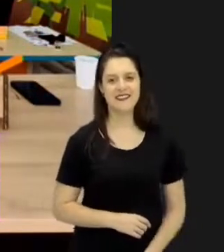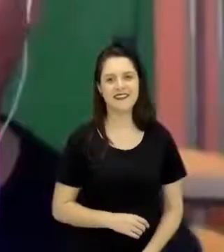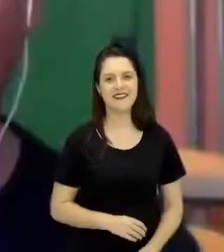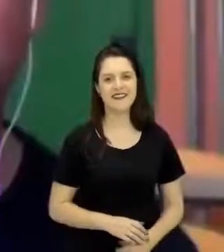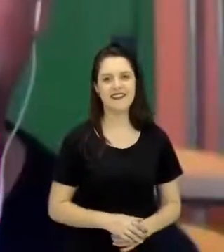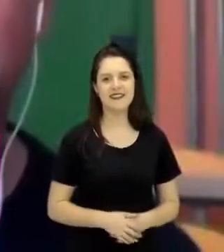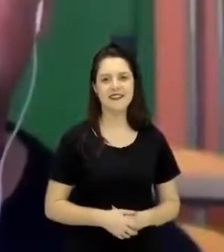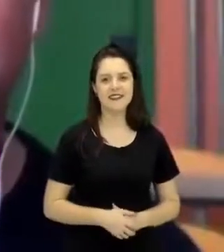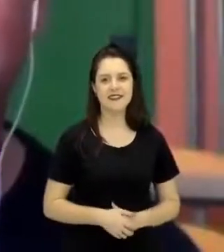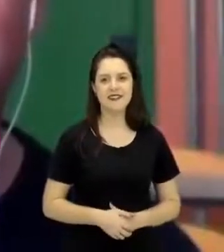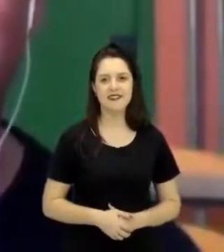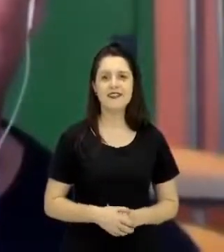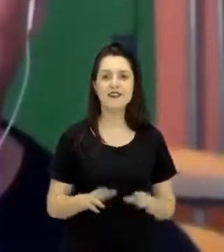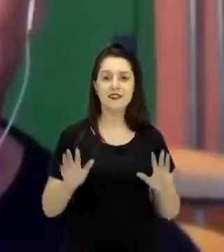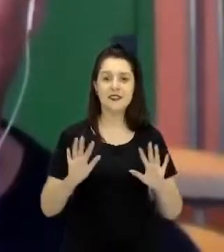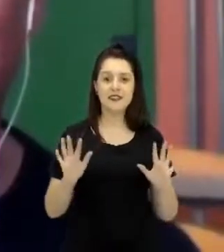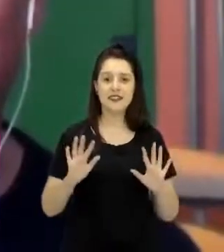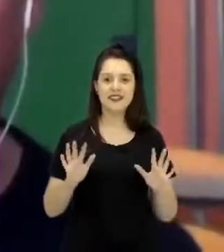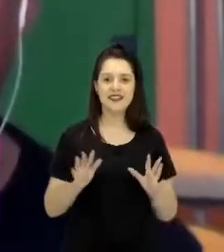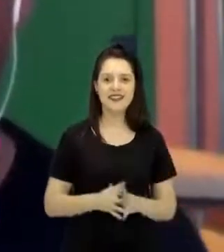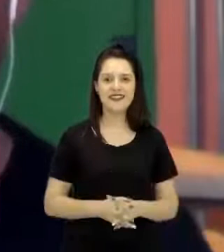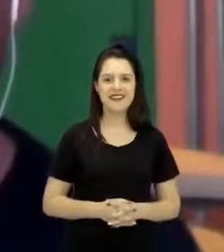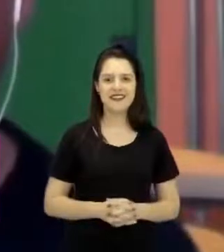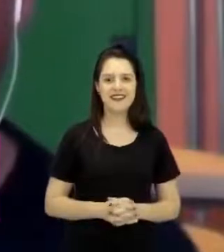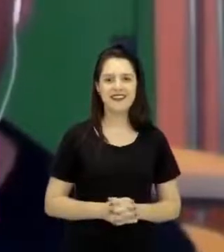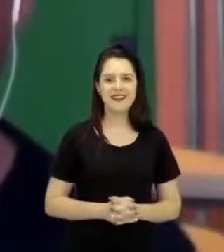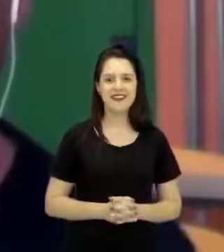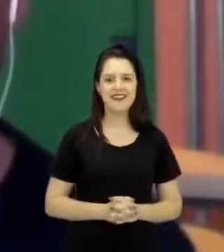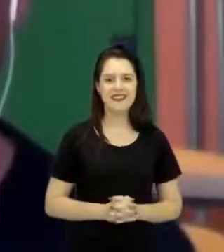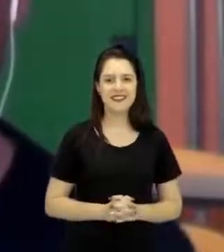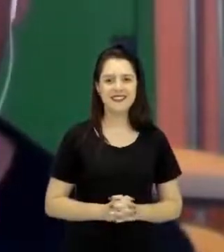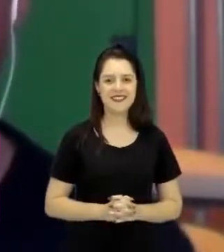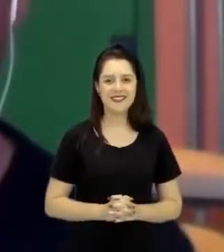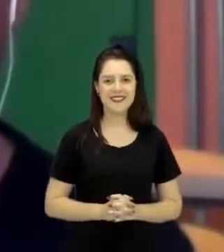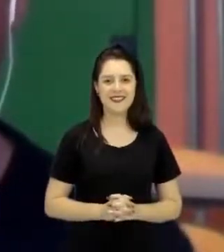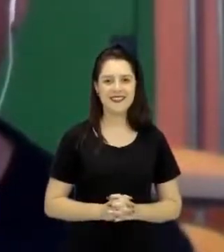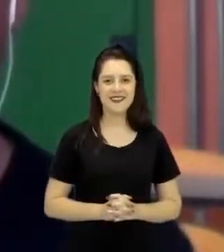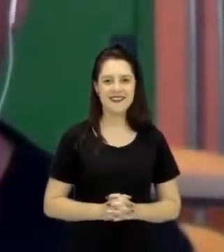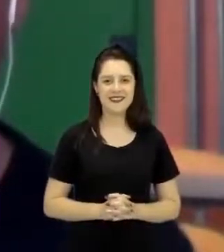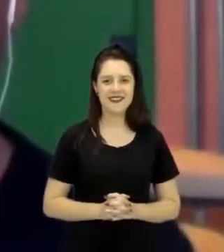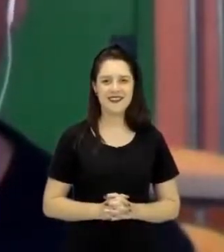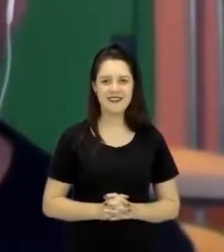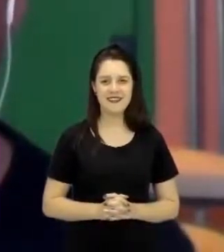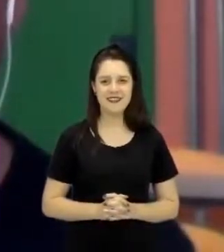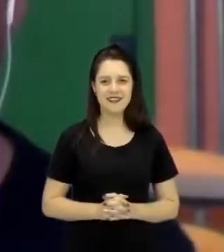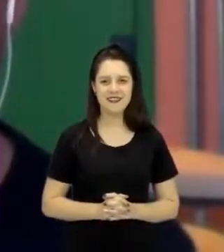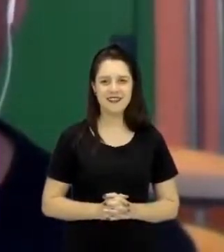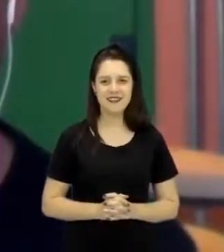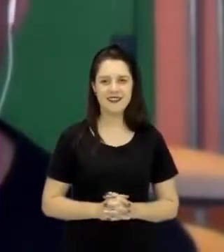Salve, pessoal. Opa. Por favor, coloque o slide de habilidades.